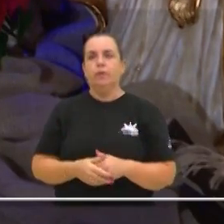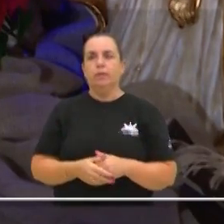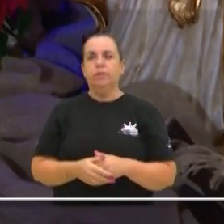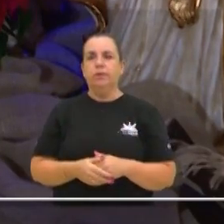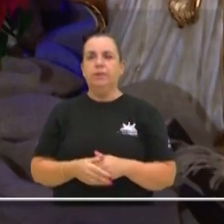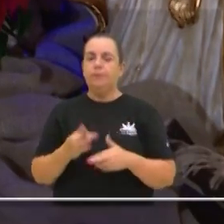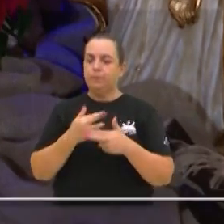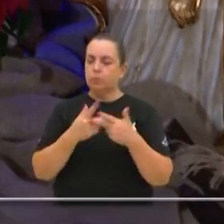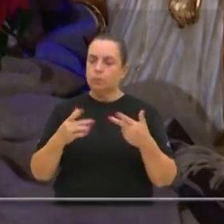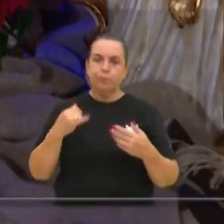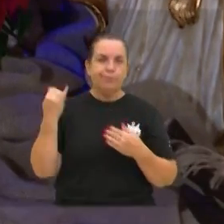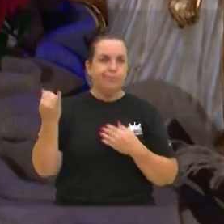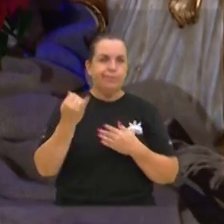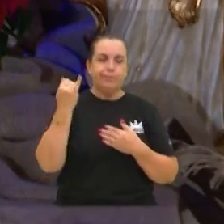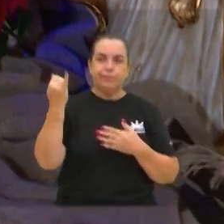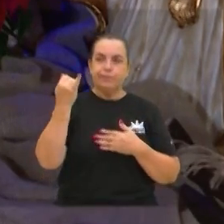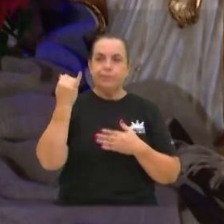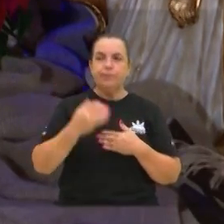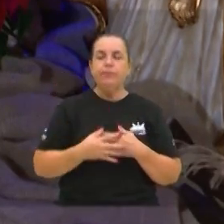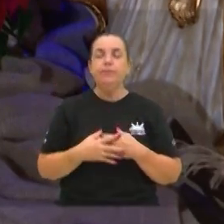Algo precioso.